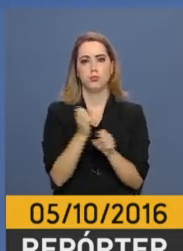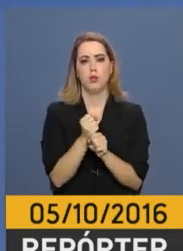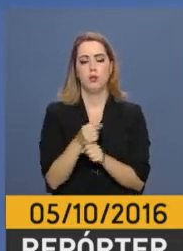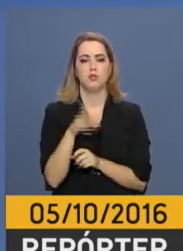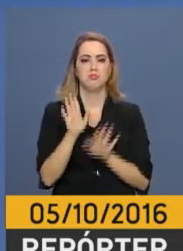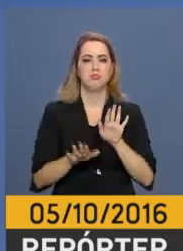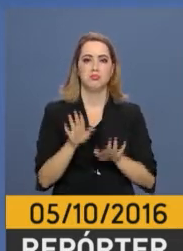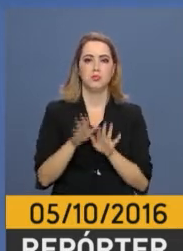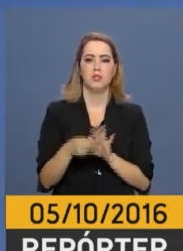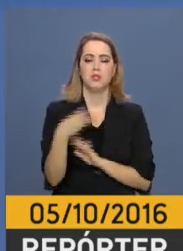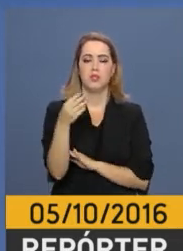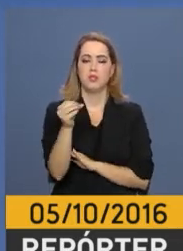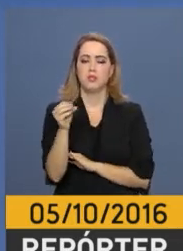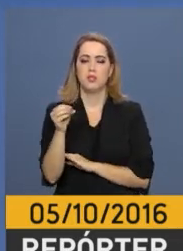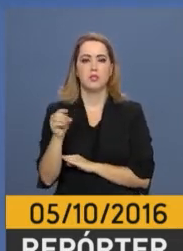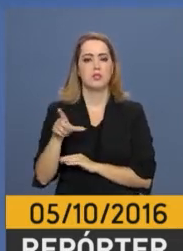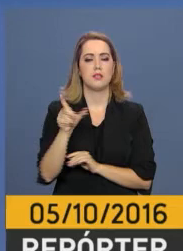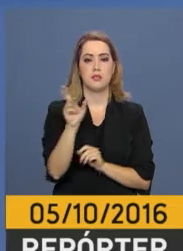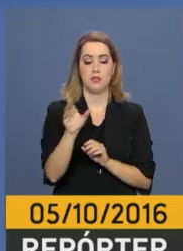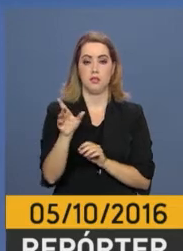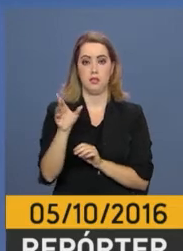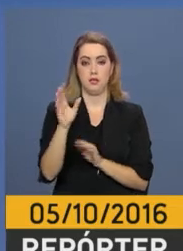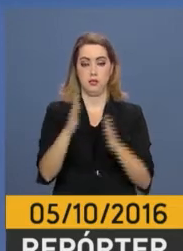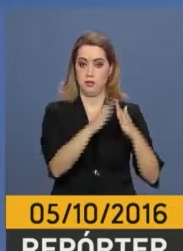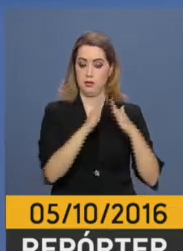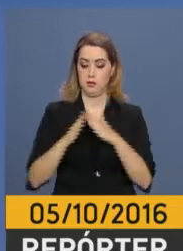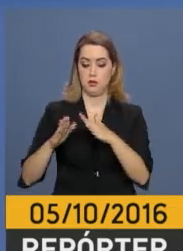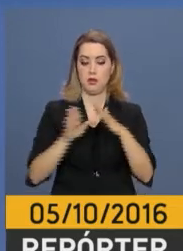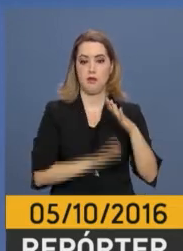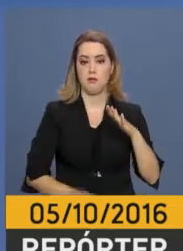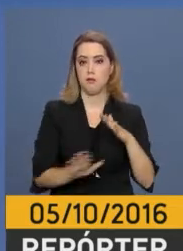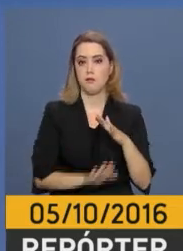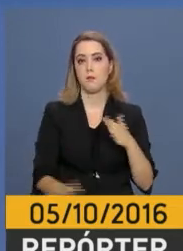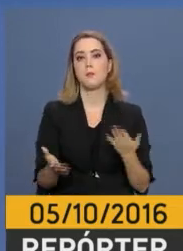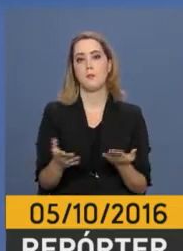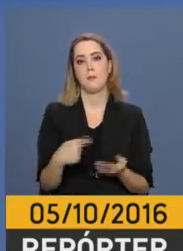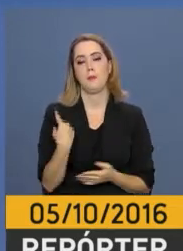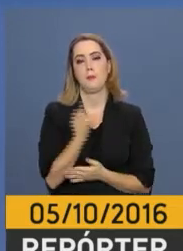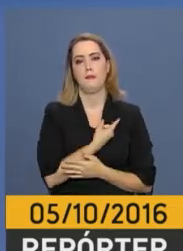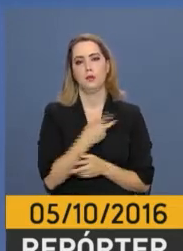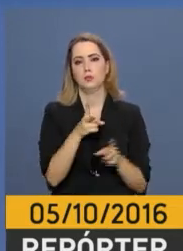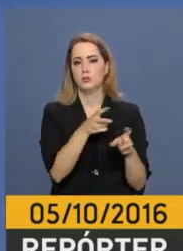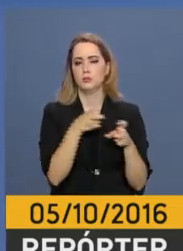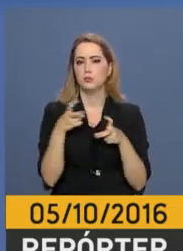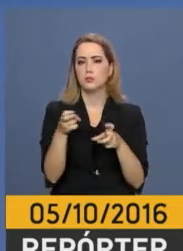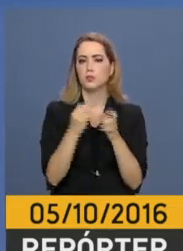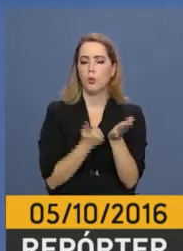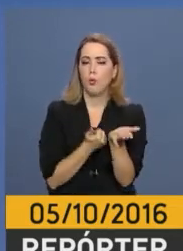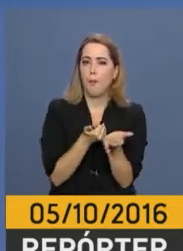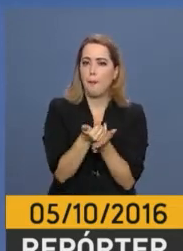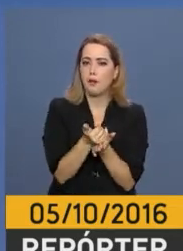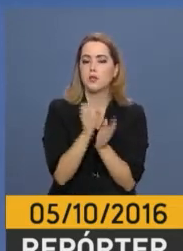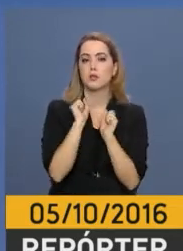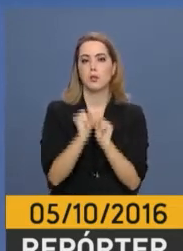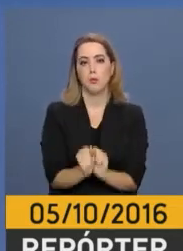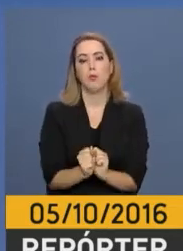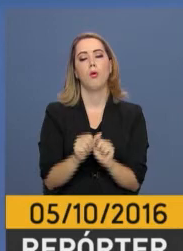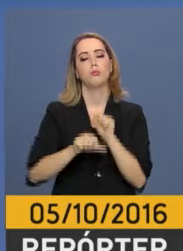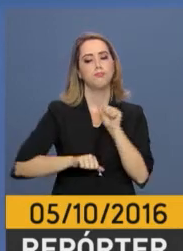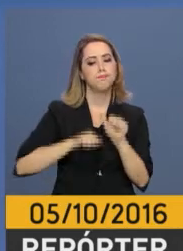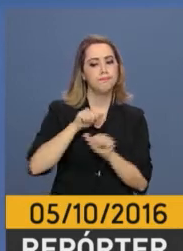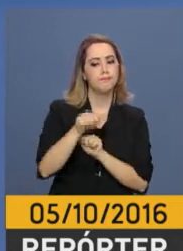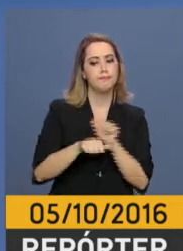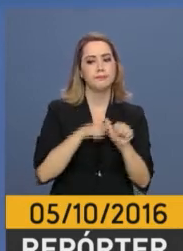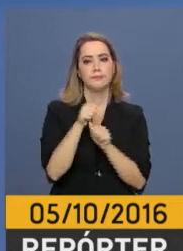casa né a gente espera até essa é a nossa expectativa inicial pode ser até que a gente consiga um